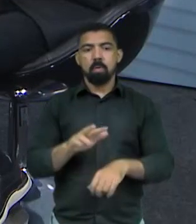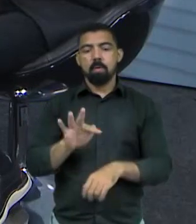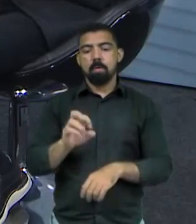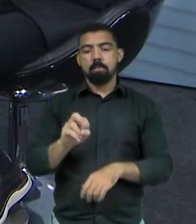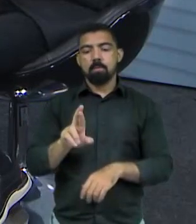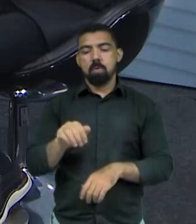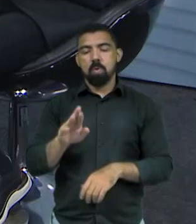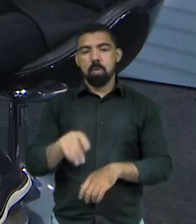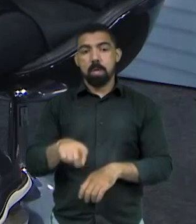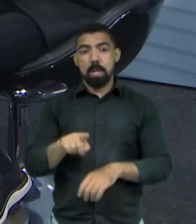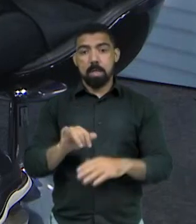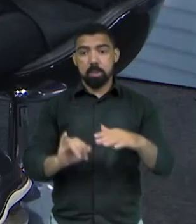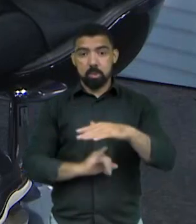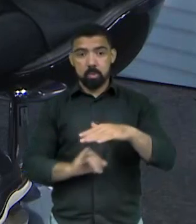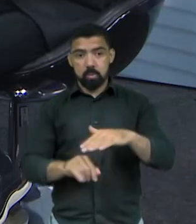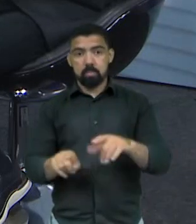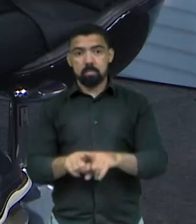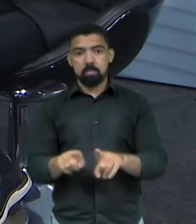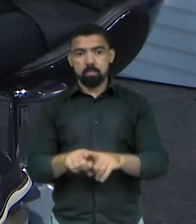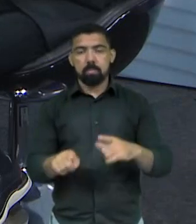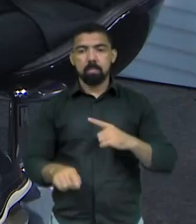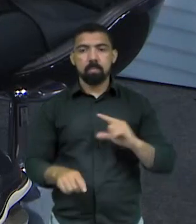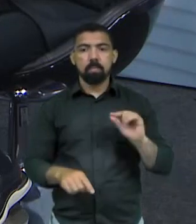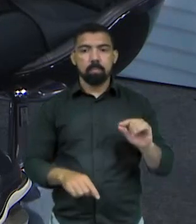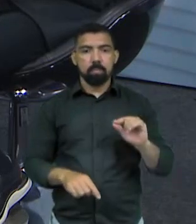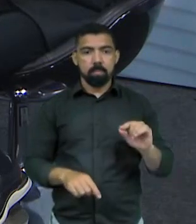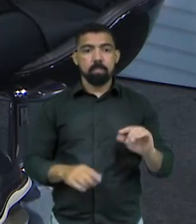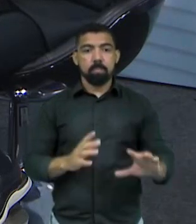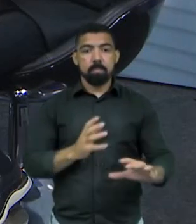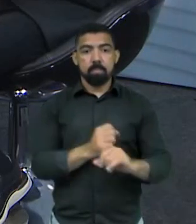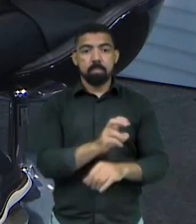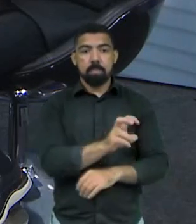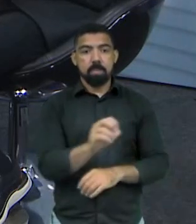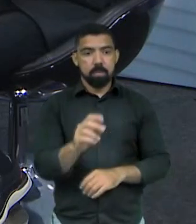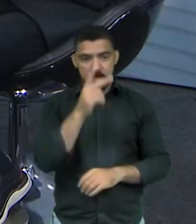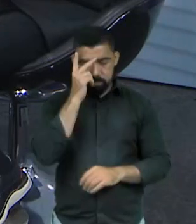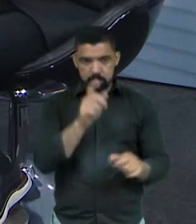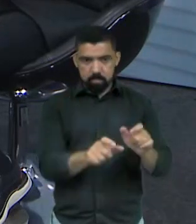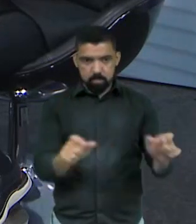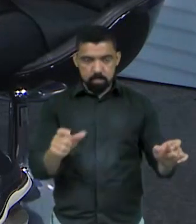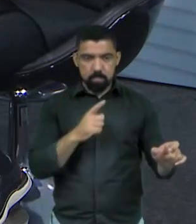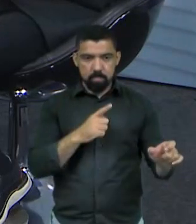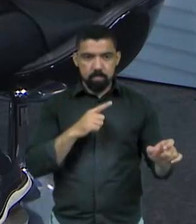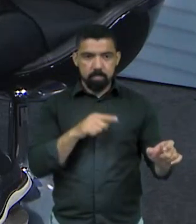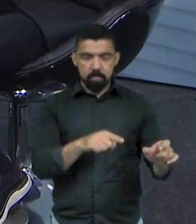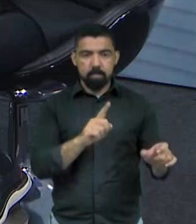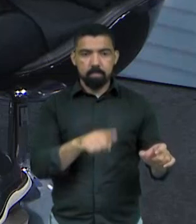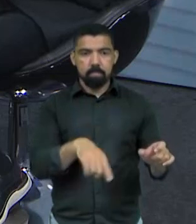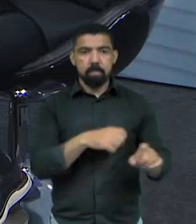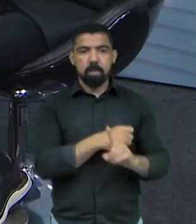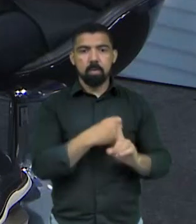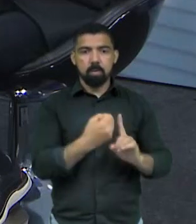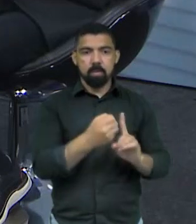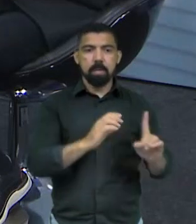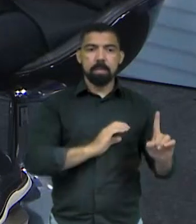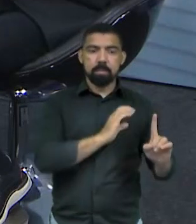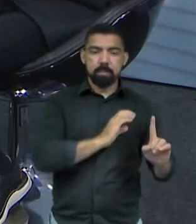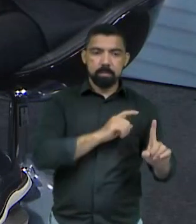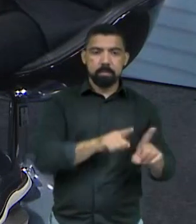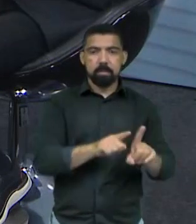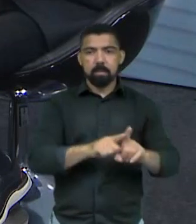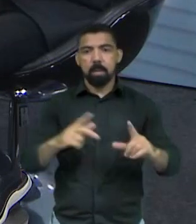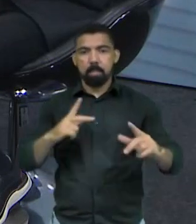é uma entidade que nós estamos propondo aí em torno de 50 participantes. Tá. E aí também divide entre sociedade civil, a